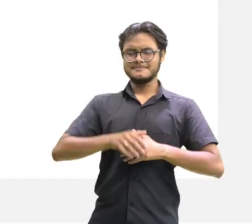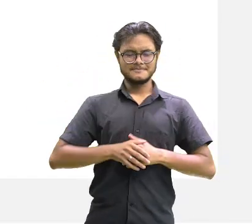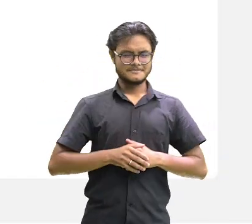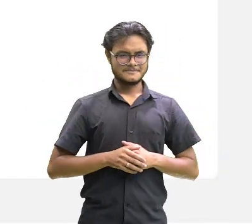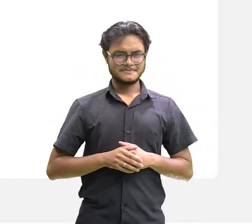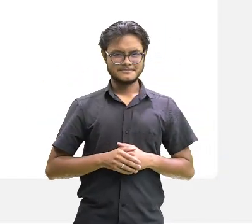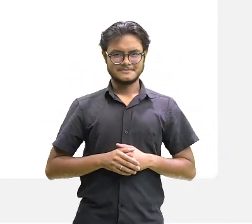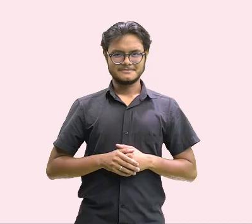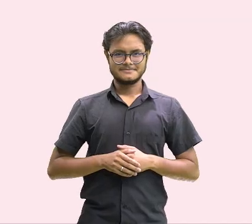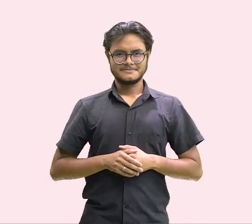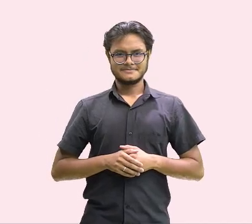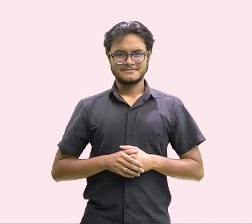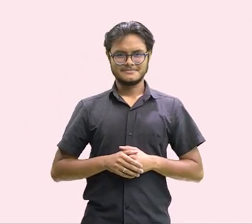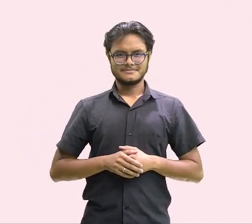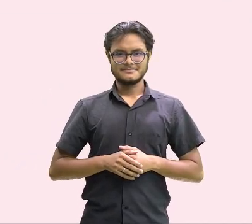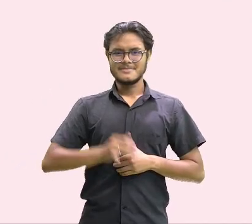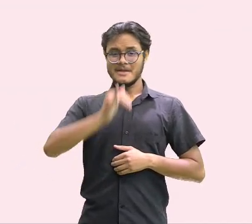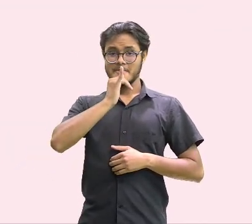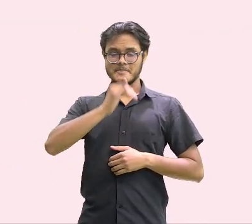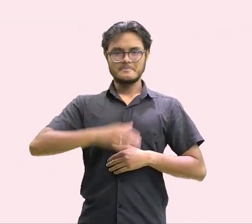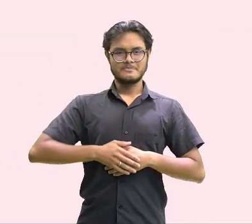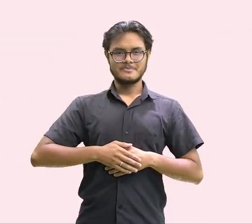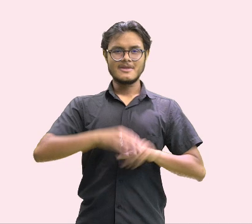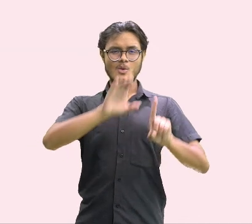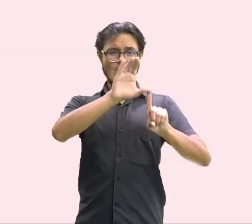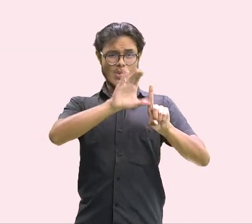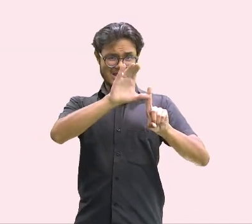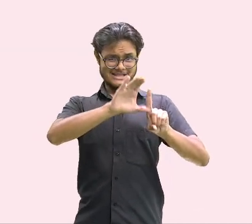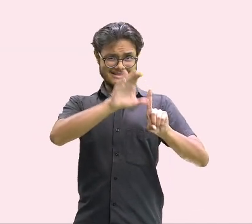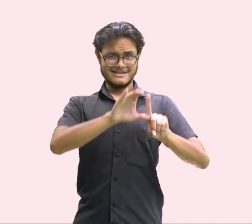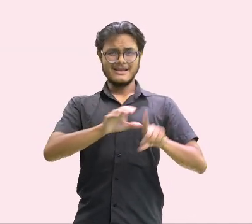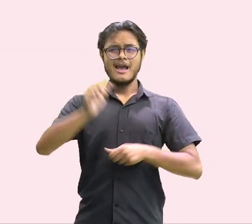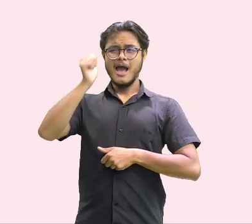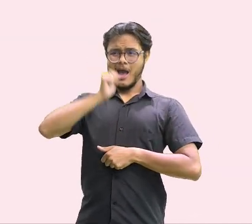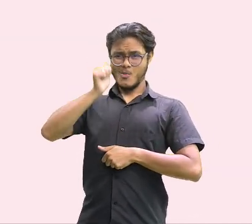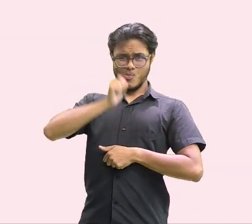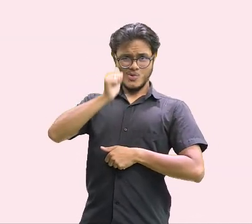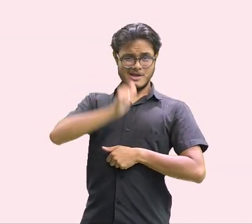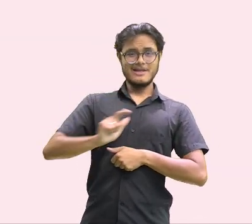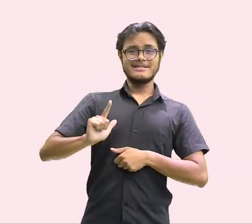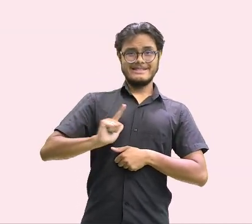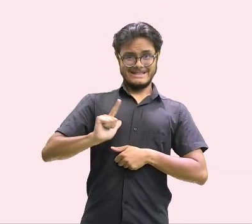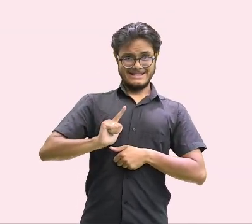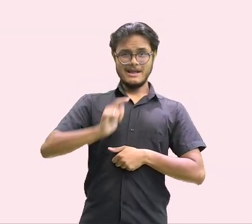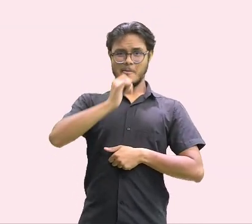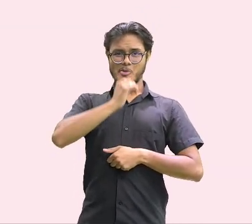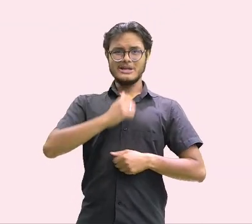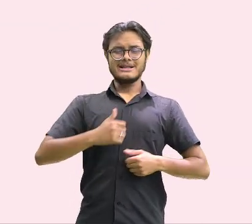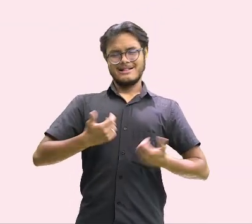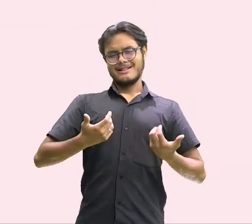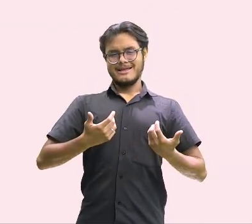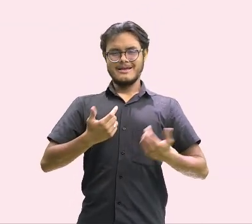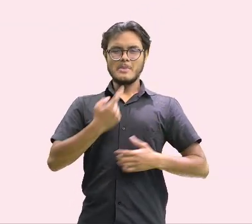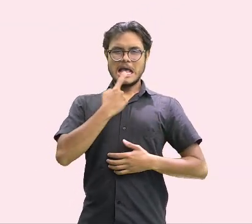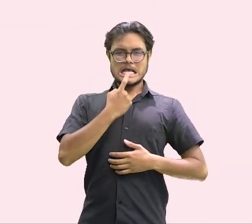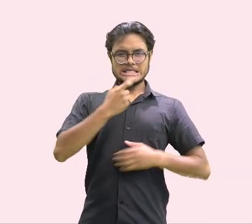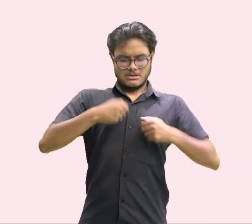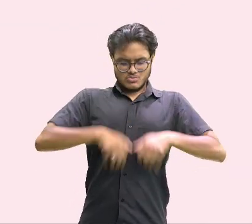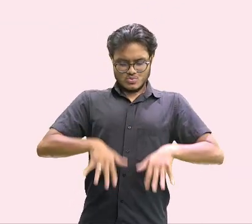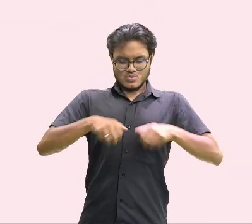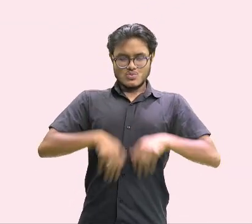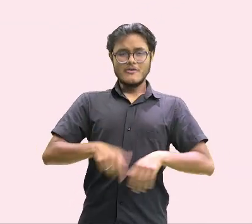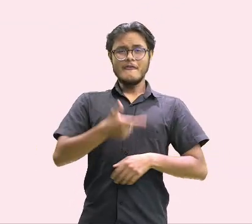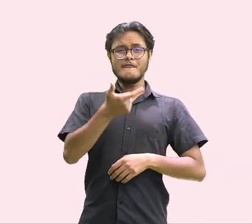aí agora, olha só. A maioria das mulheres, ela tem um ciclo menstrual de 28 dias, beleza? E